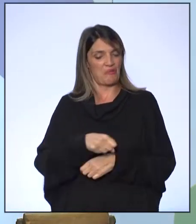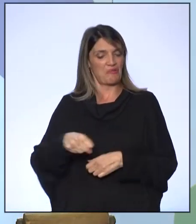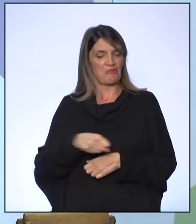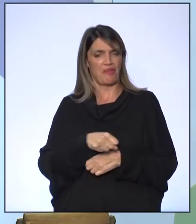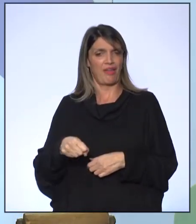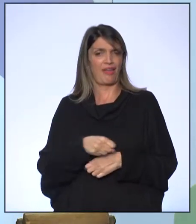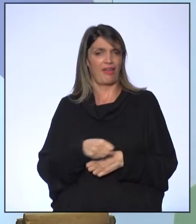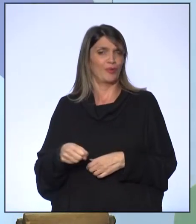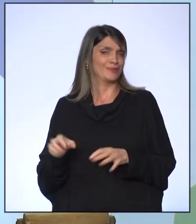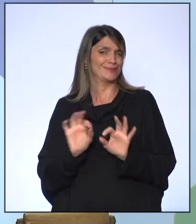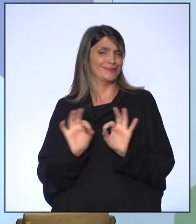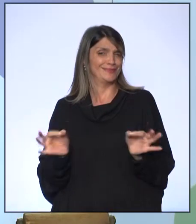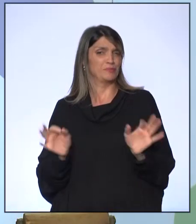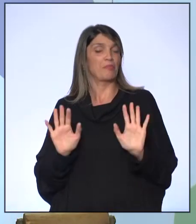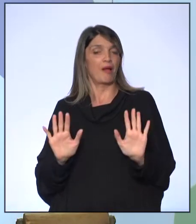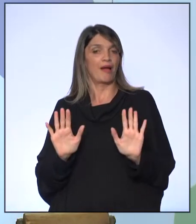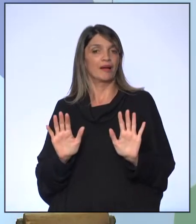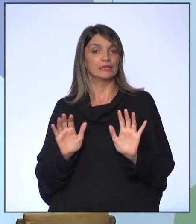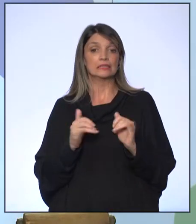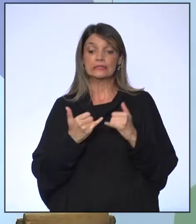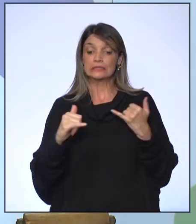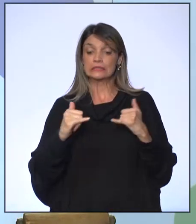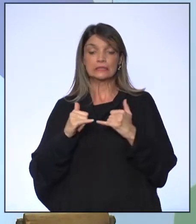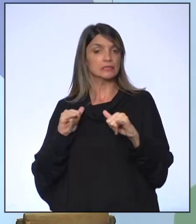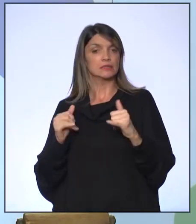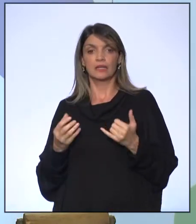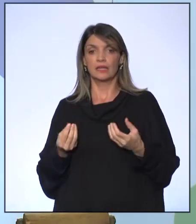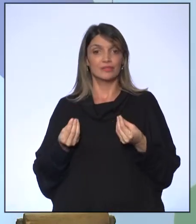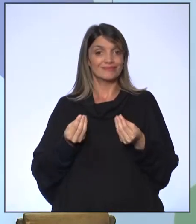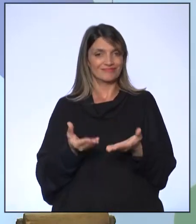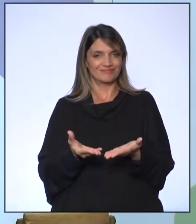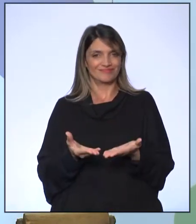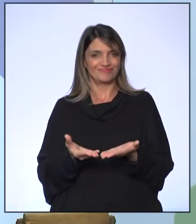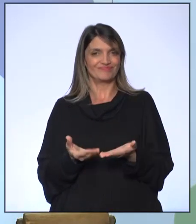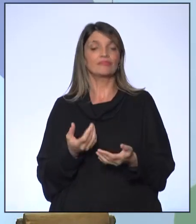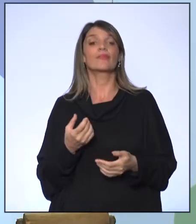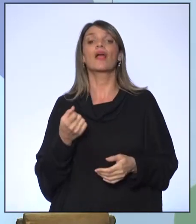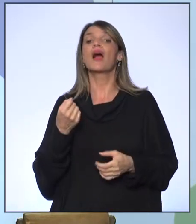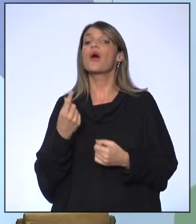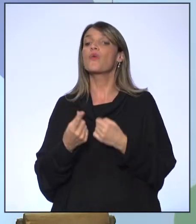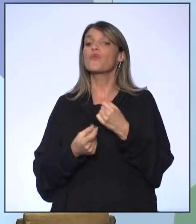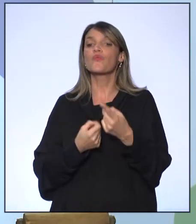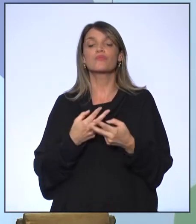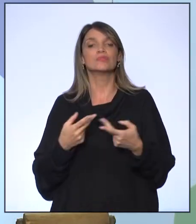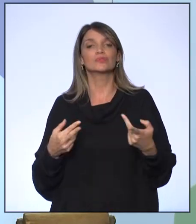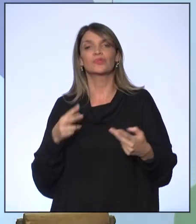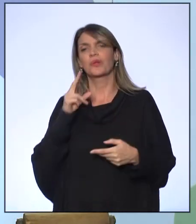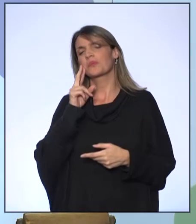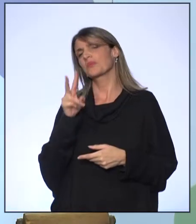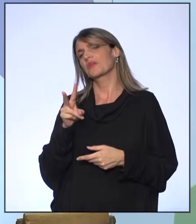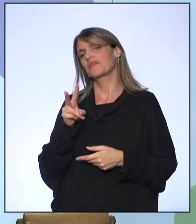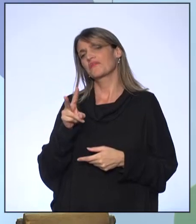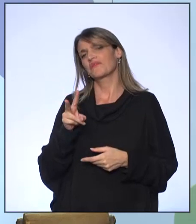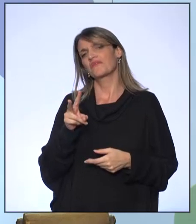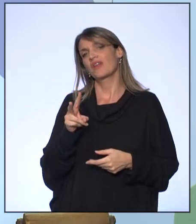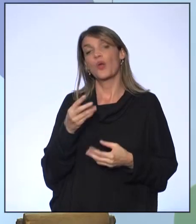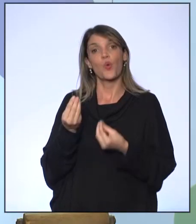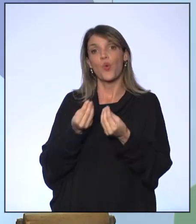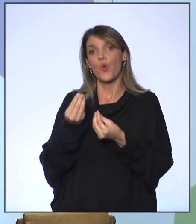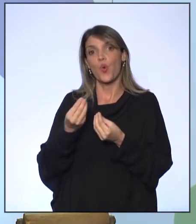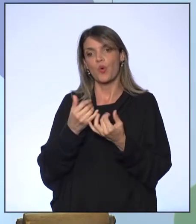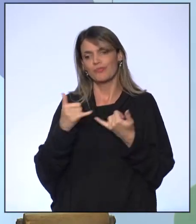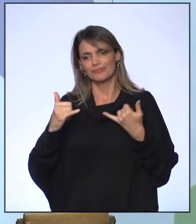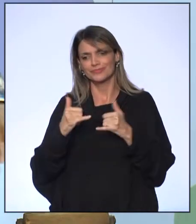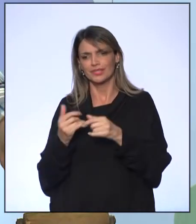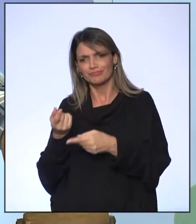passar. Mas a eletricidade foi que proporcionou isso. Olha, eu trouxe mais algumas coisas para você dar uma olhada aí no avanço que a